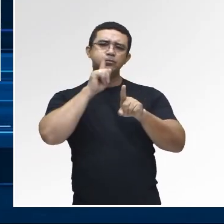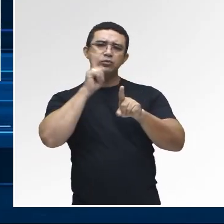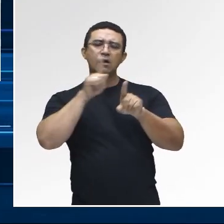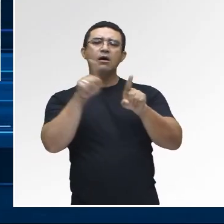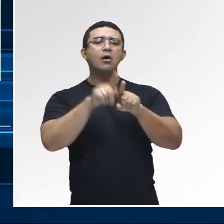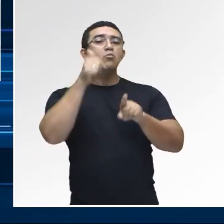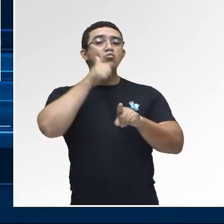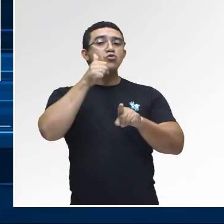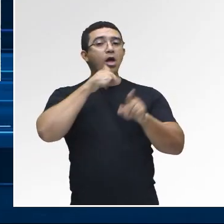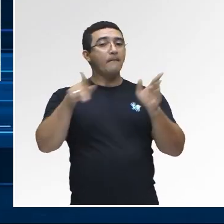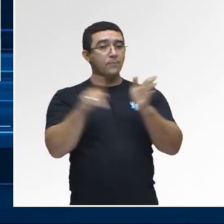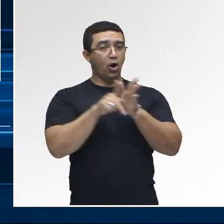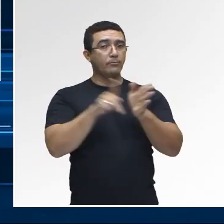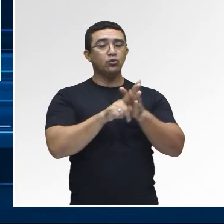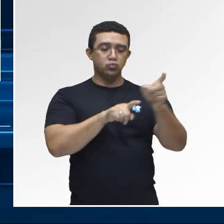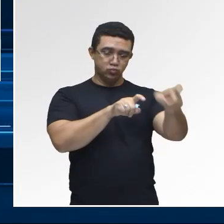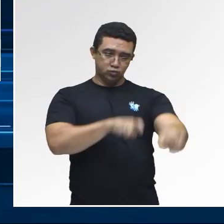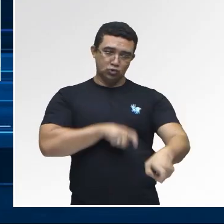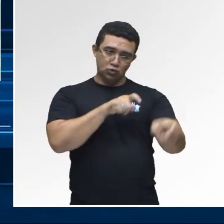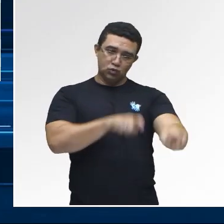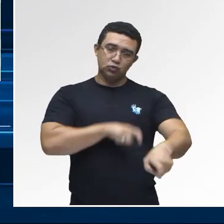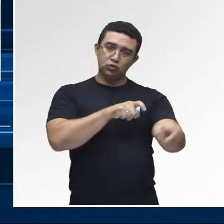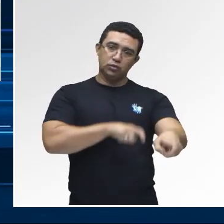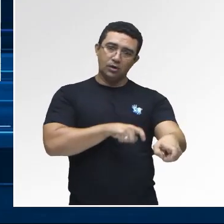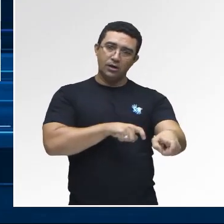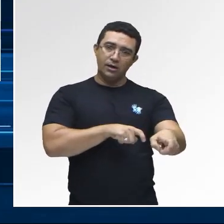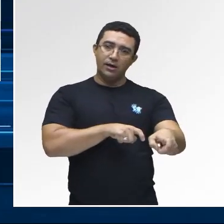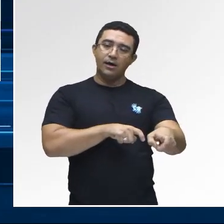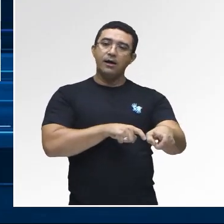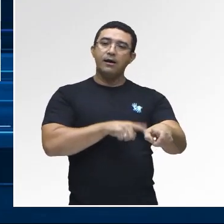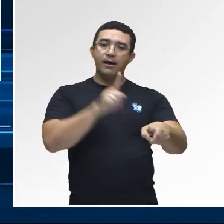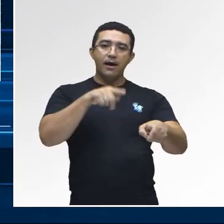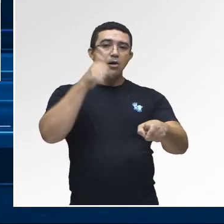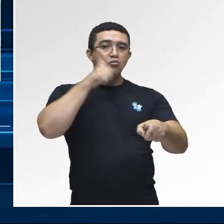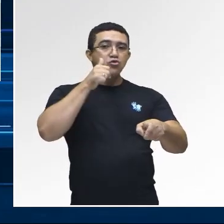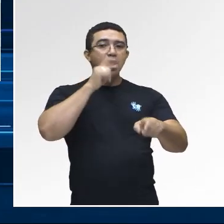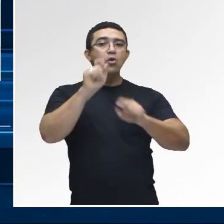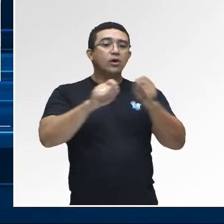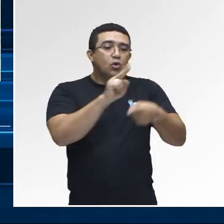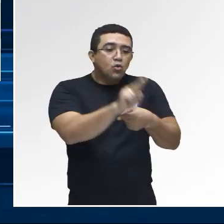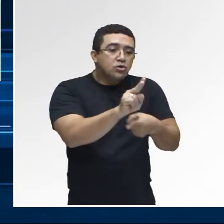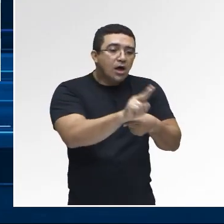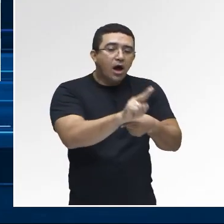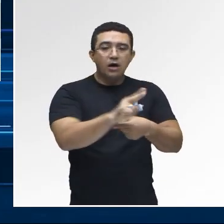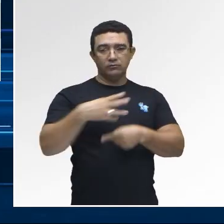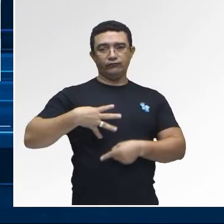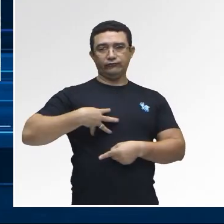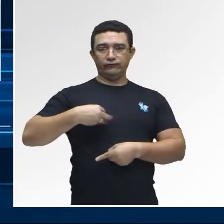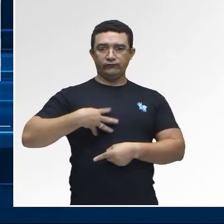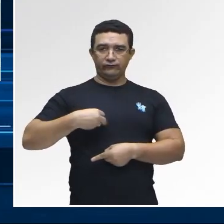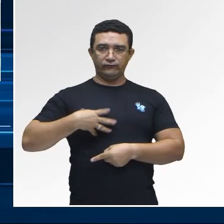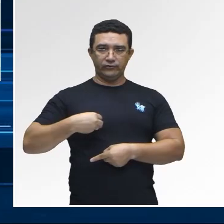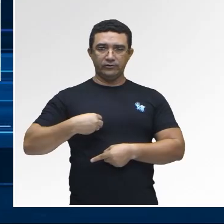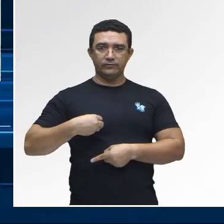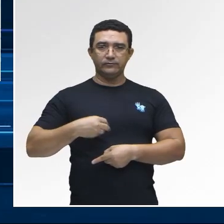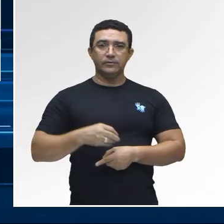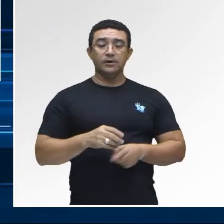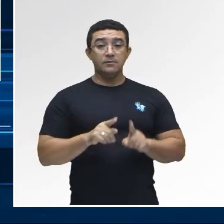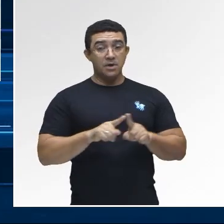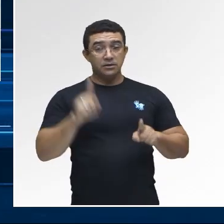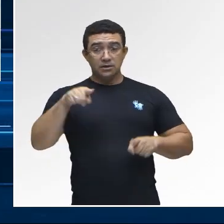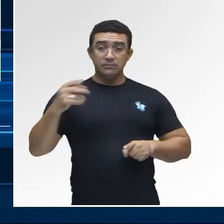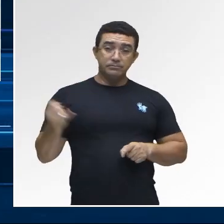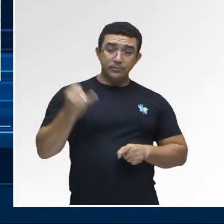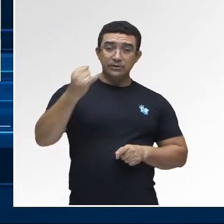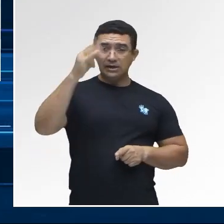dedicavam à agricultura e elas também eram responsáveis ali pela criação dos filhos, tá? Mas vale ressaltar